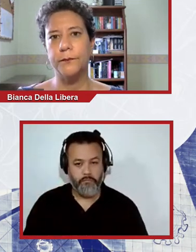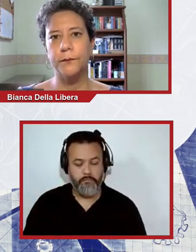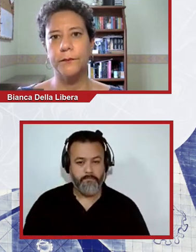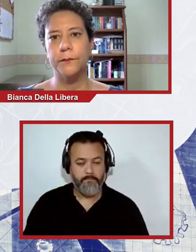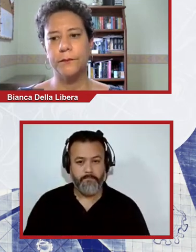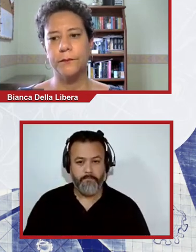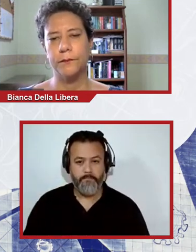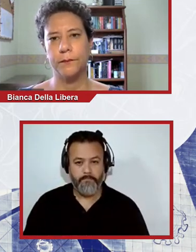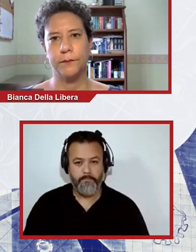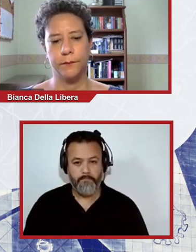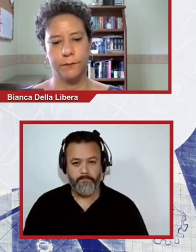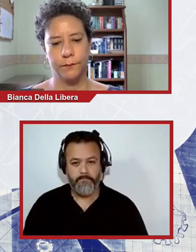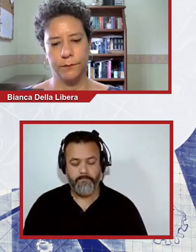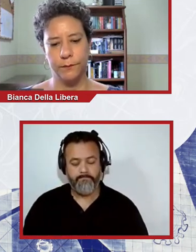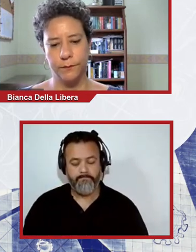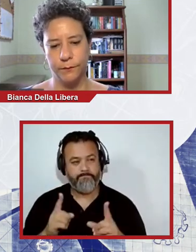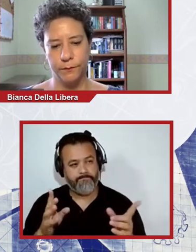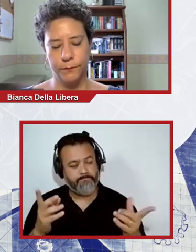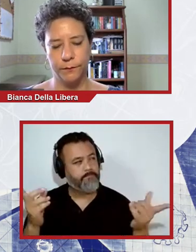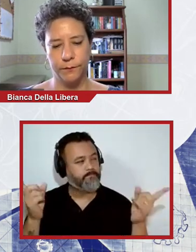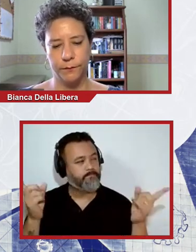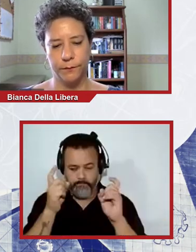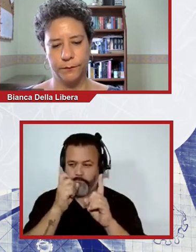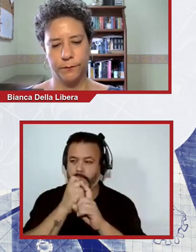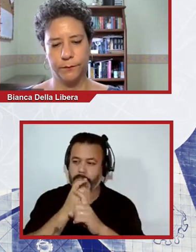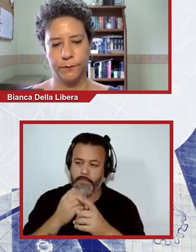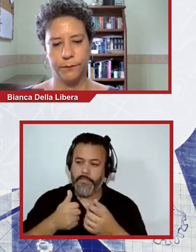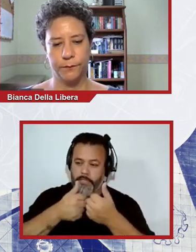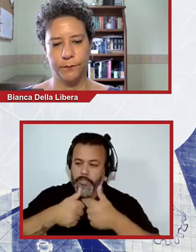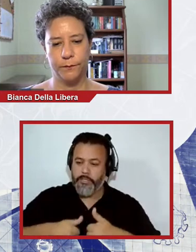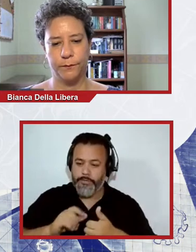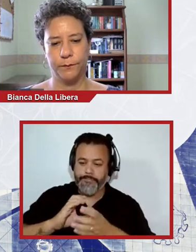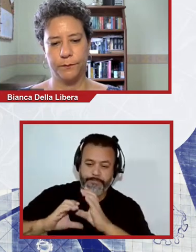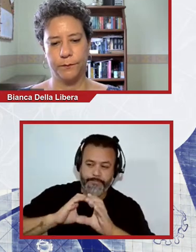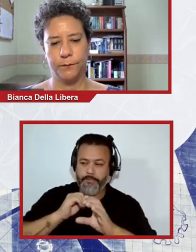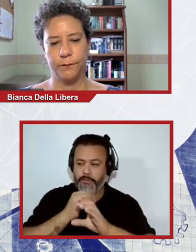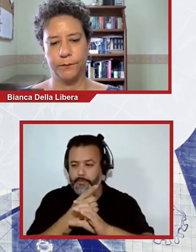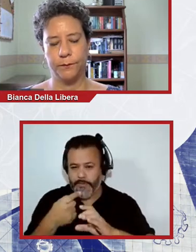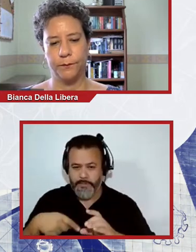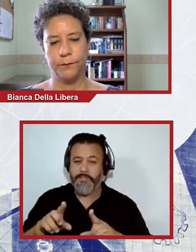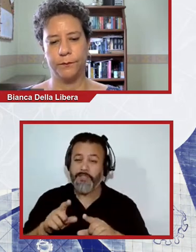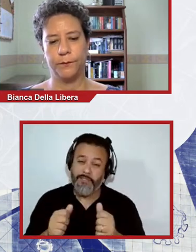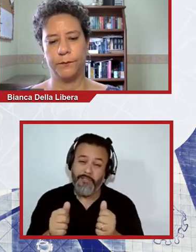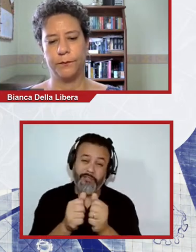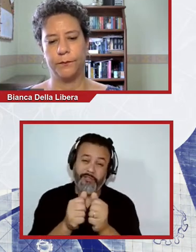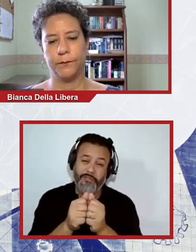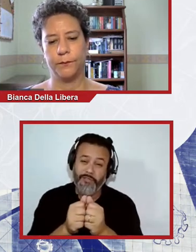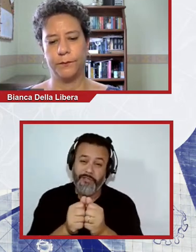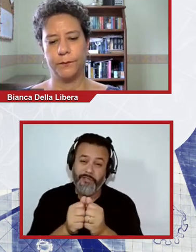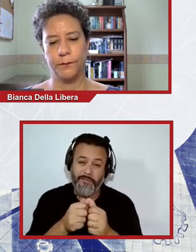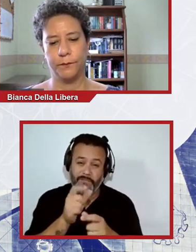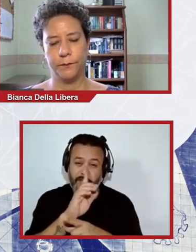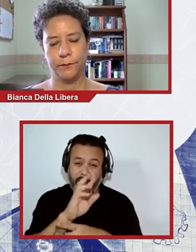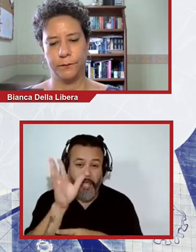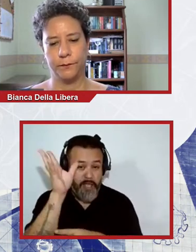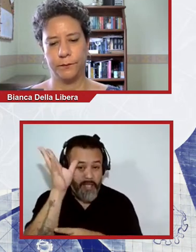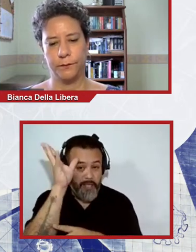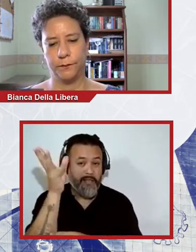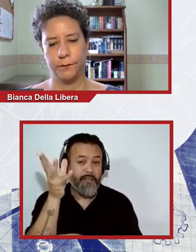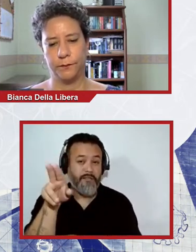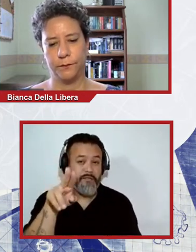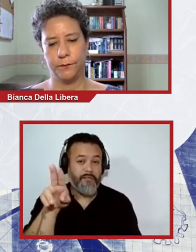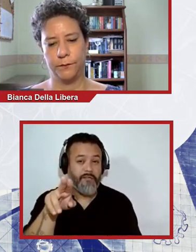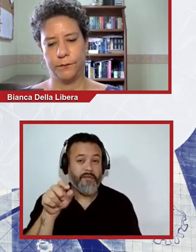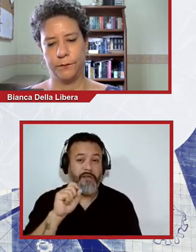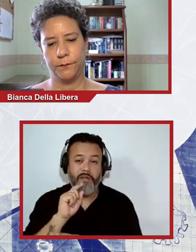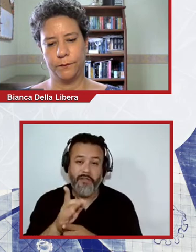Mas com muita precariedade se estabeleceu a comunicação minha com ele e a gente resolveu, então, utilizar algumas coisas